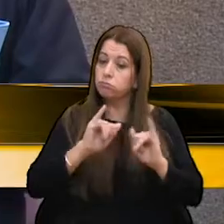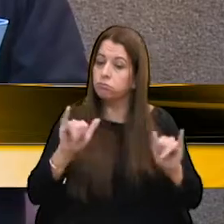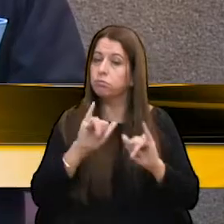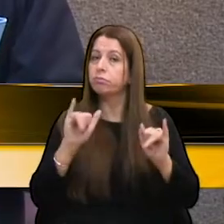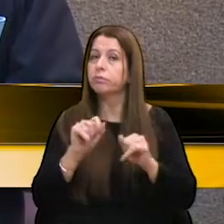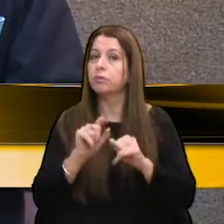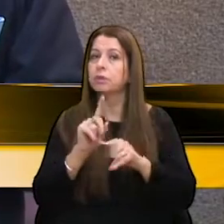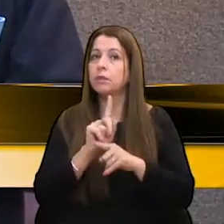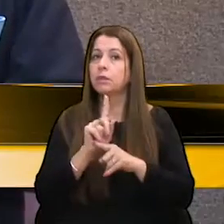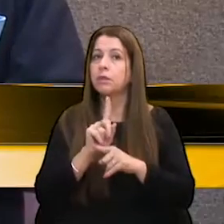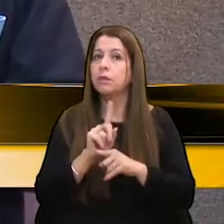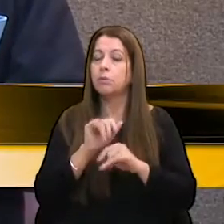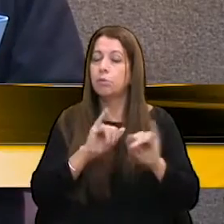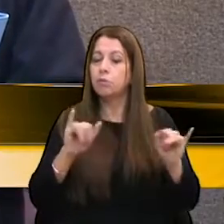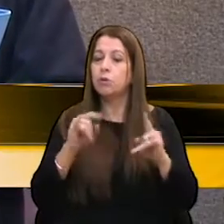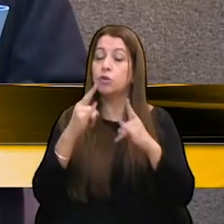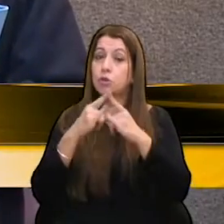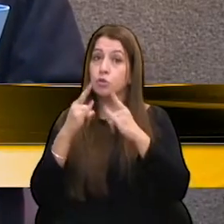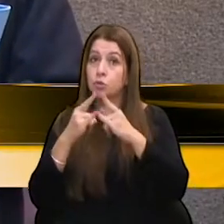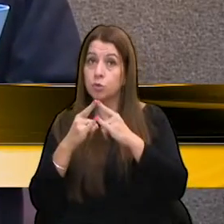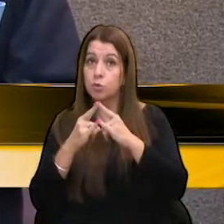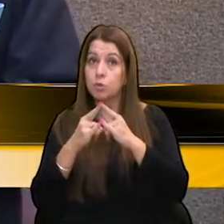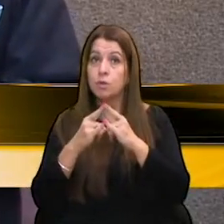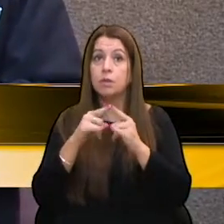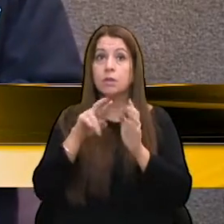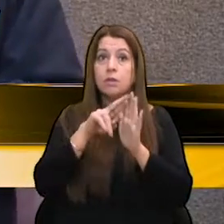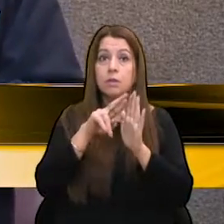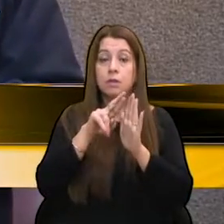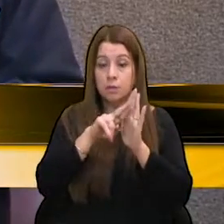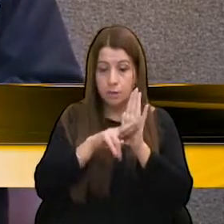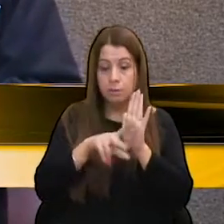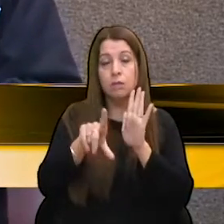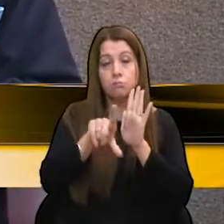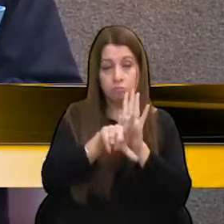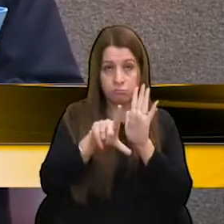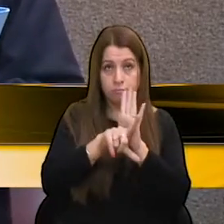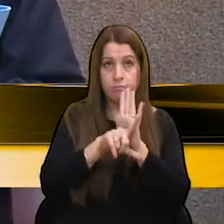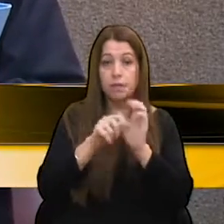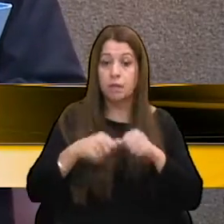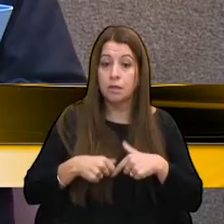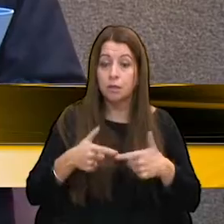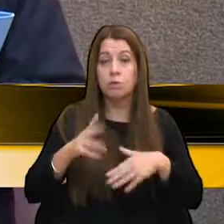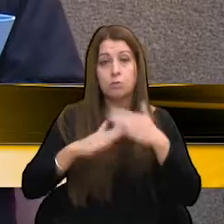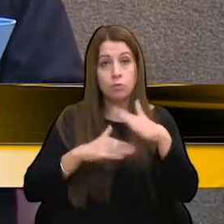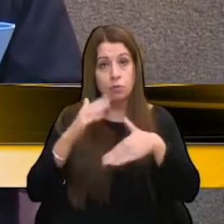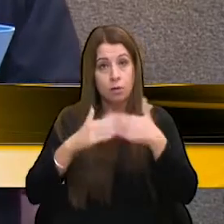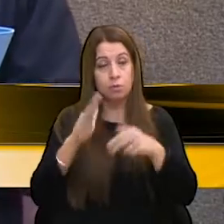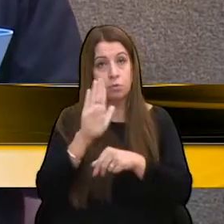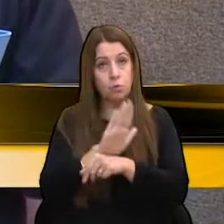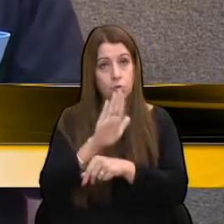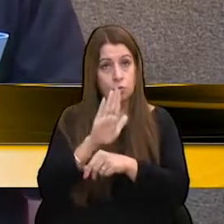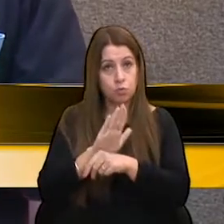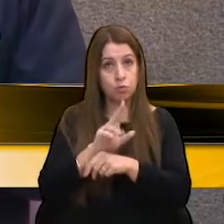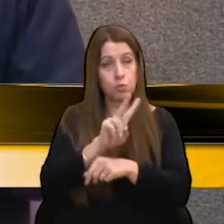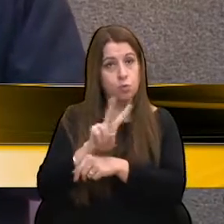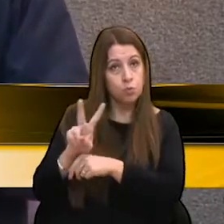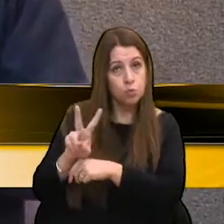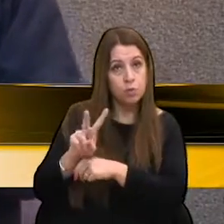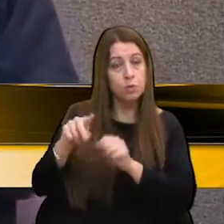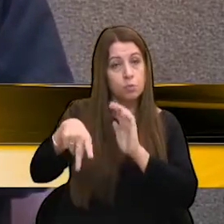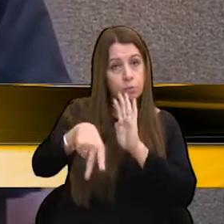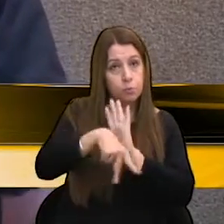por meio de propaganda institucional, nos termos da legislação, as ações praticadas em benefício da proteção do